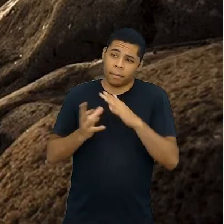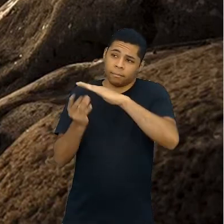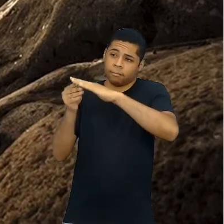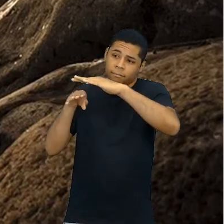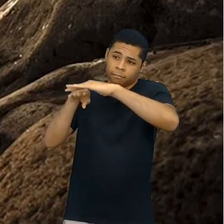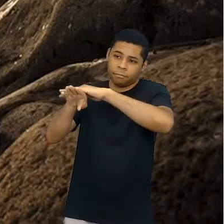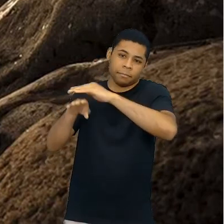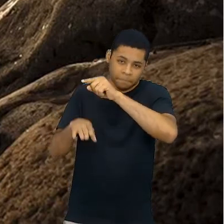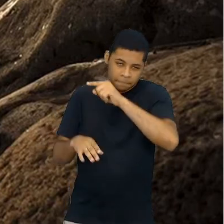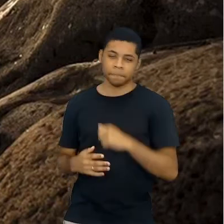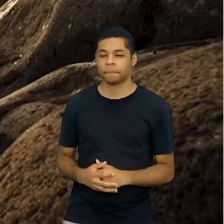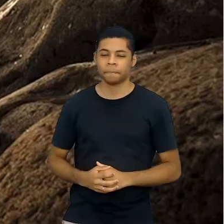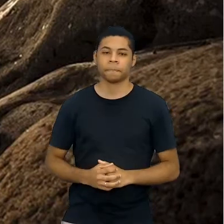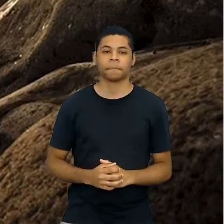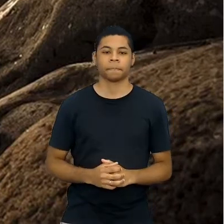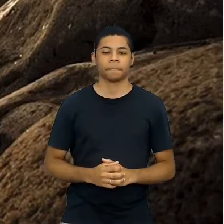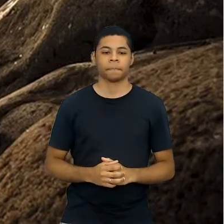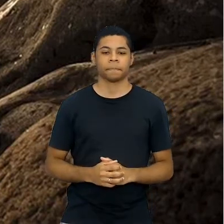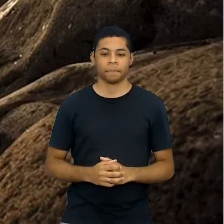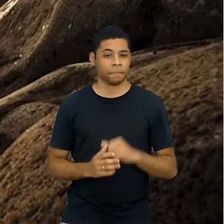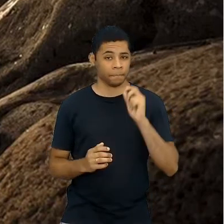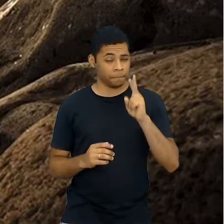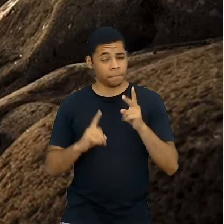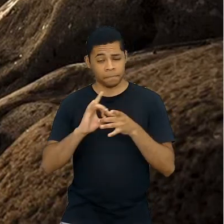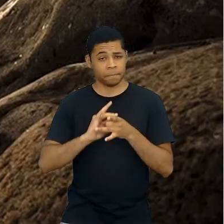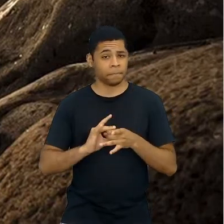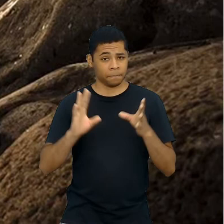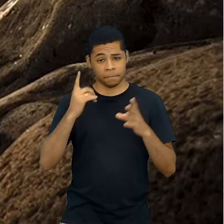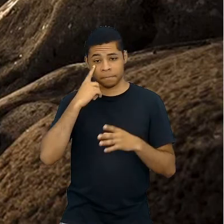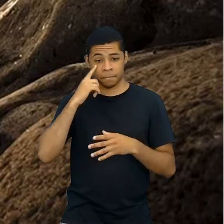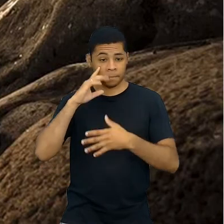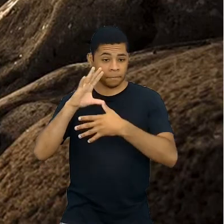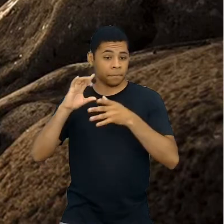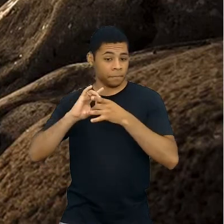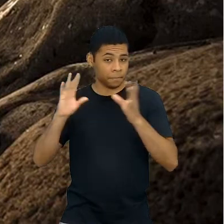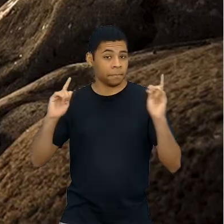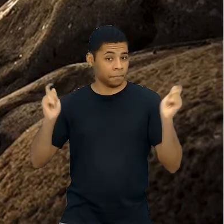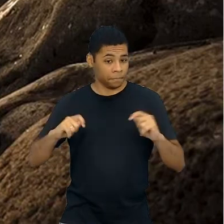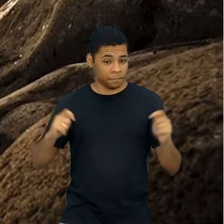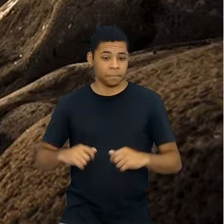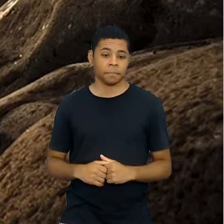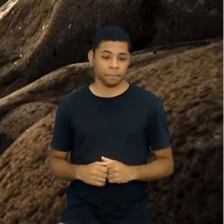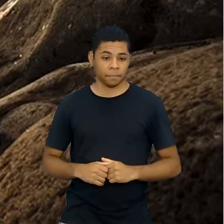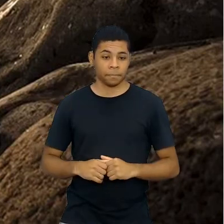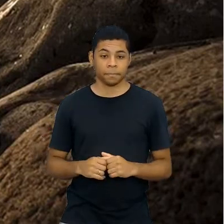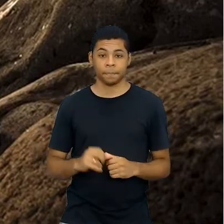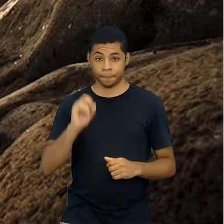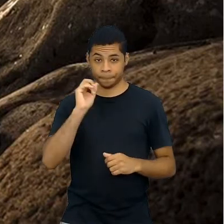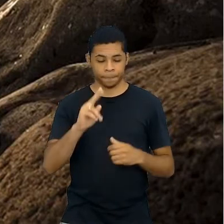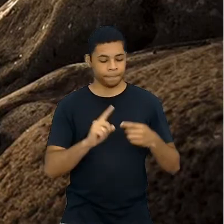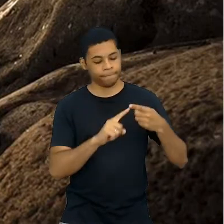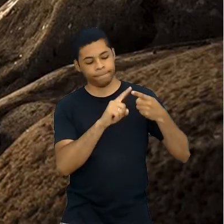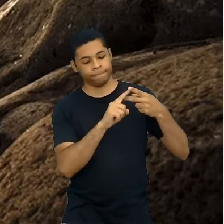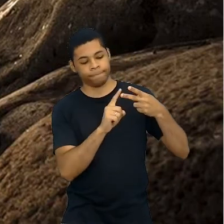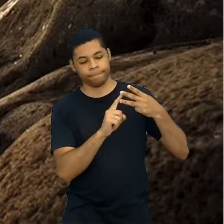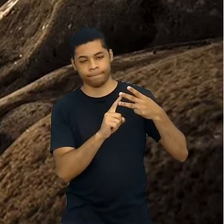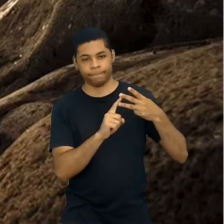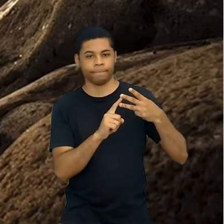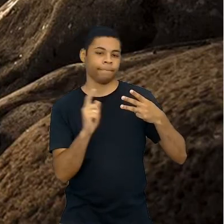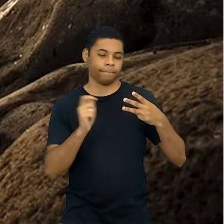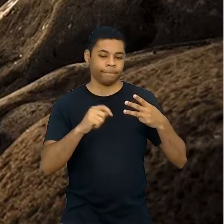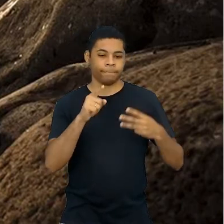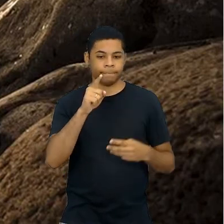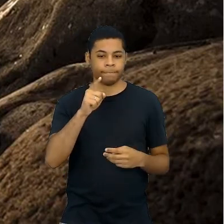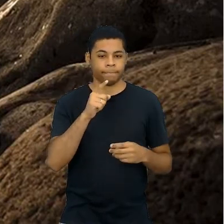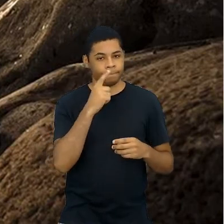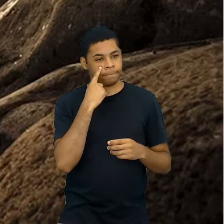né. Também está aí o link aí para vocês, né, e vocês podem ver também no mapa. E tem também aí as rochas sedimentares, que